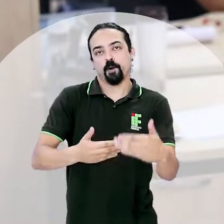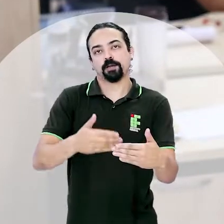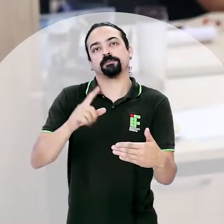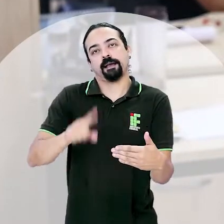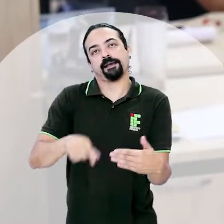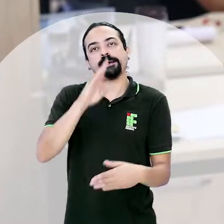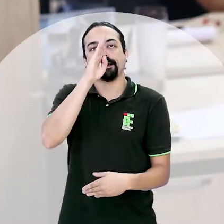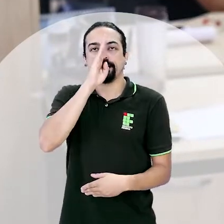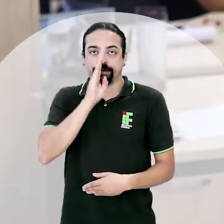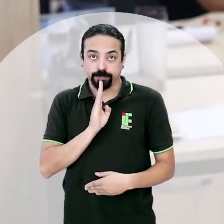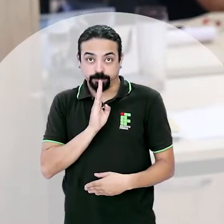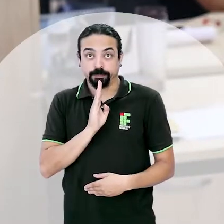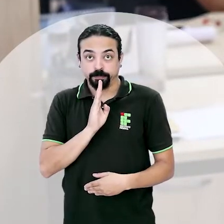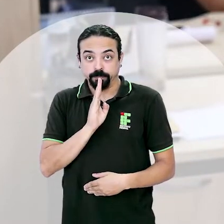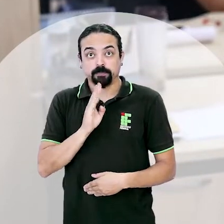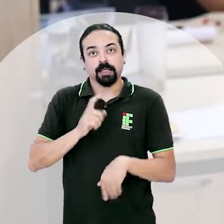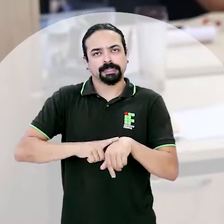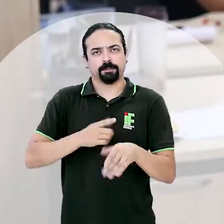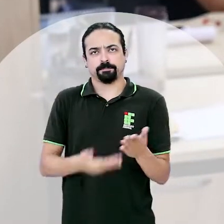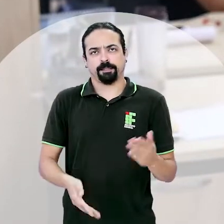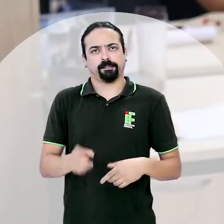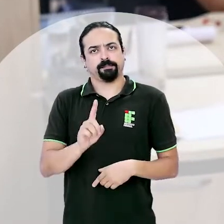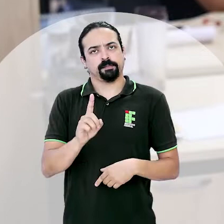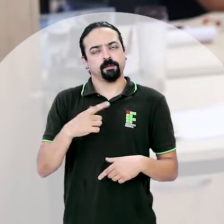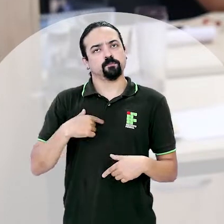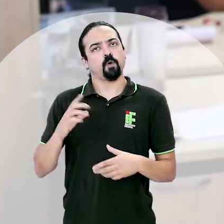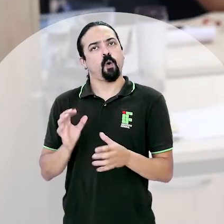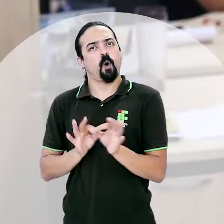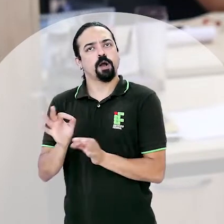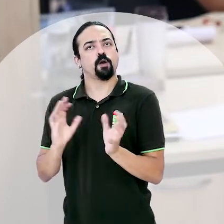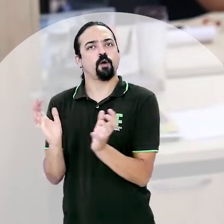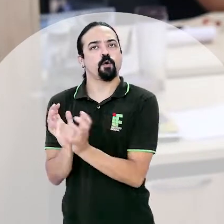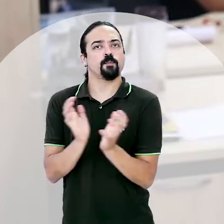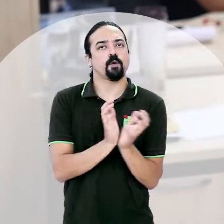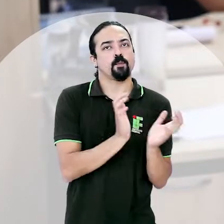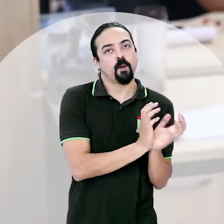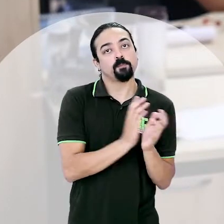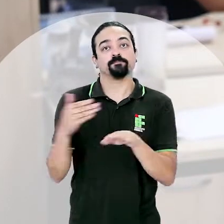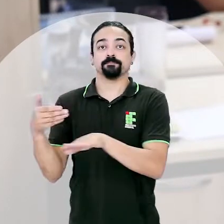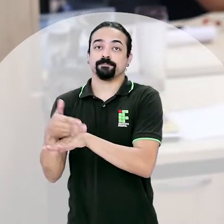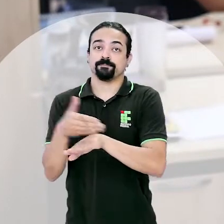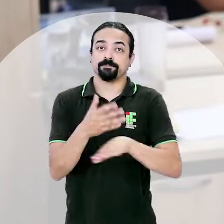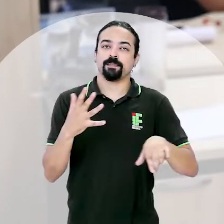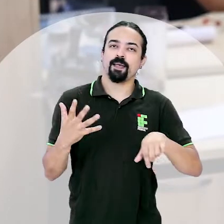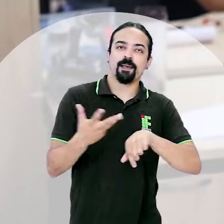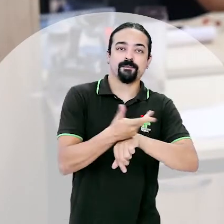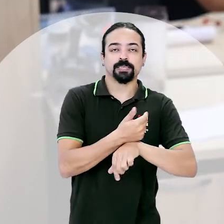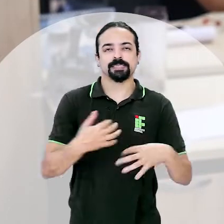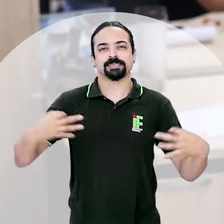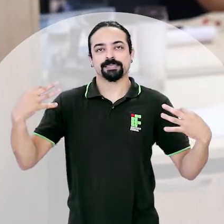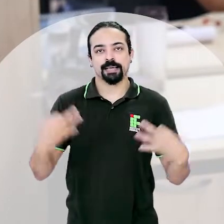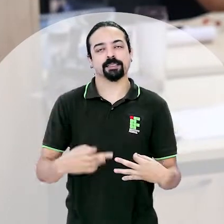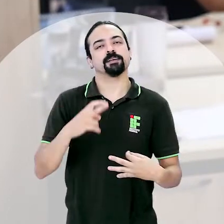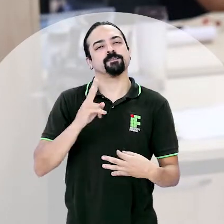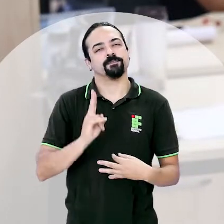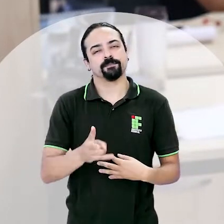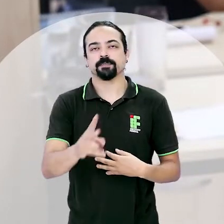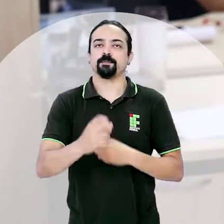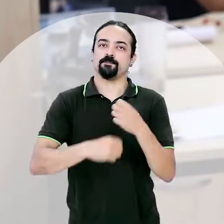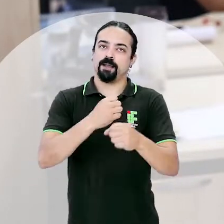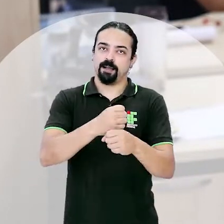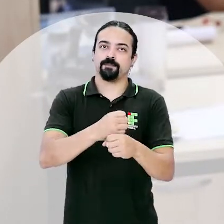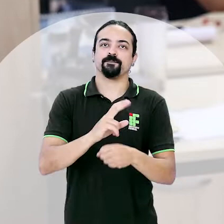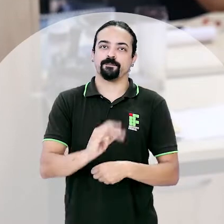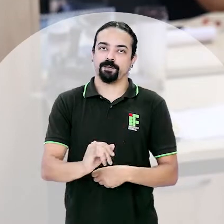processo é gratuito então não perca tempo forme sua equipe e participe desse evento que com certeza vem para ficar